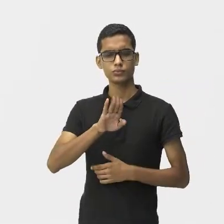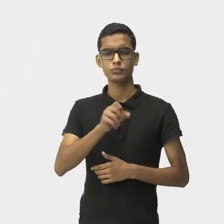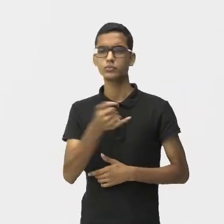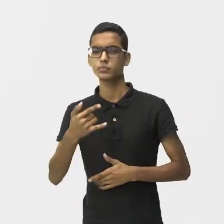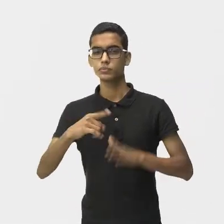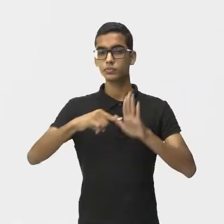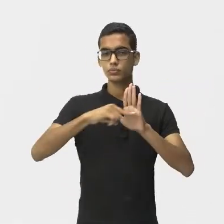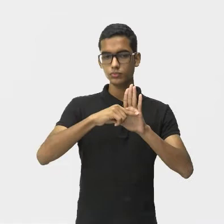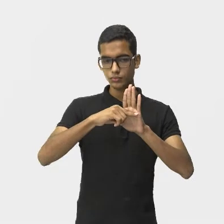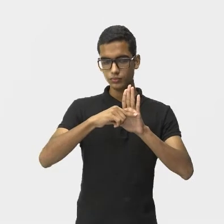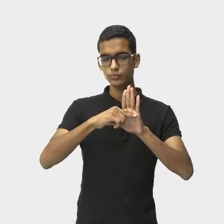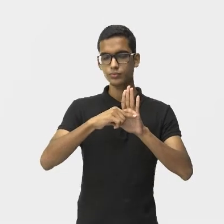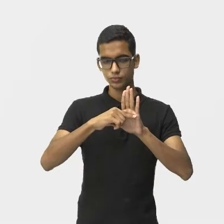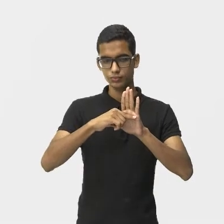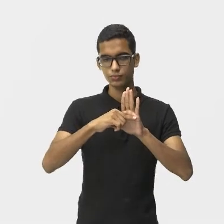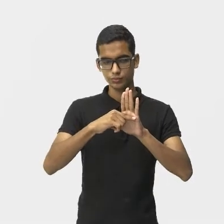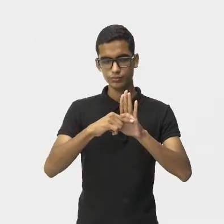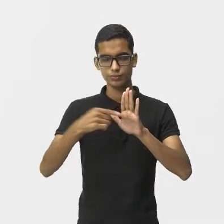ao quadrado